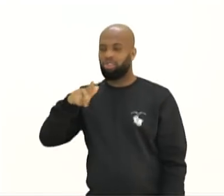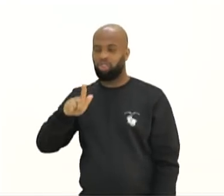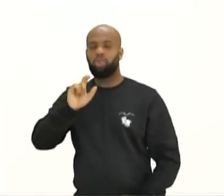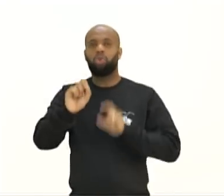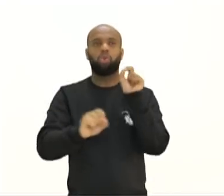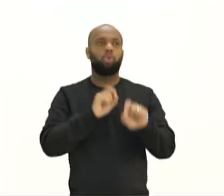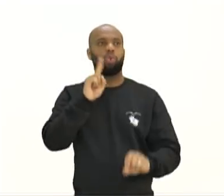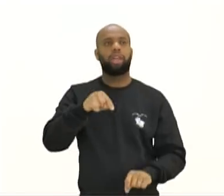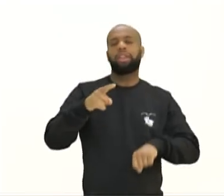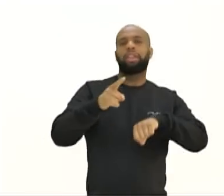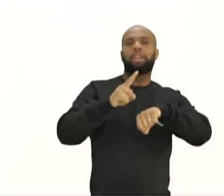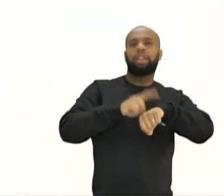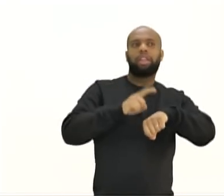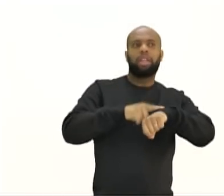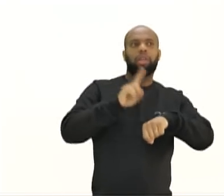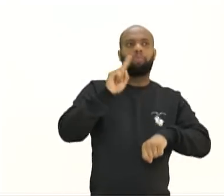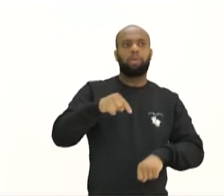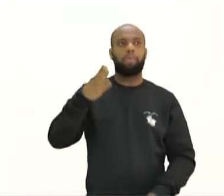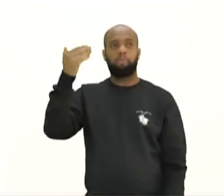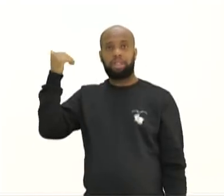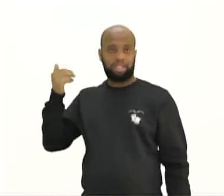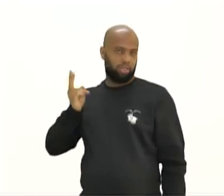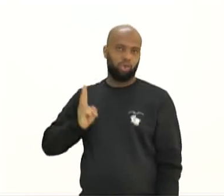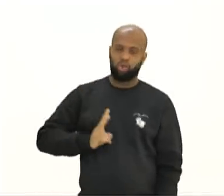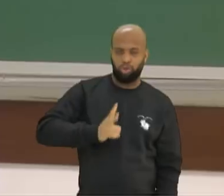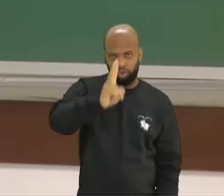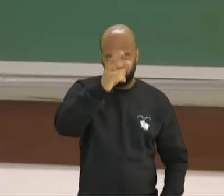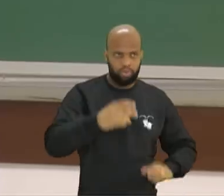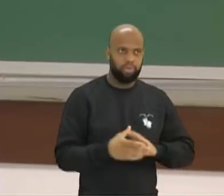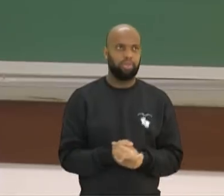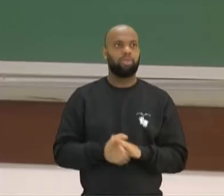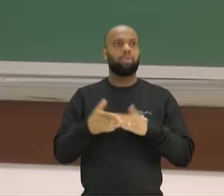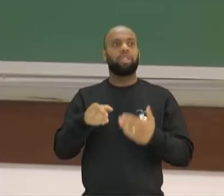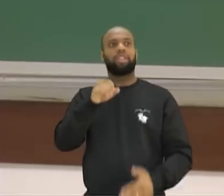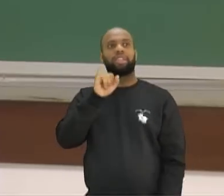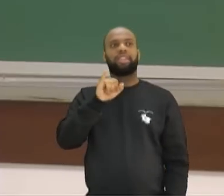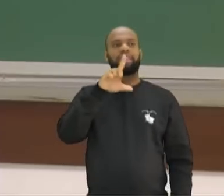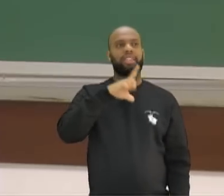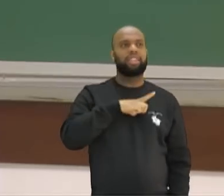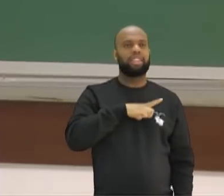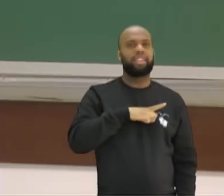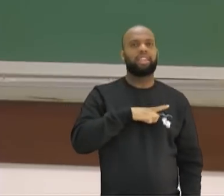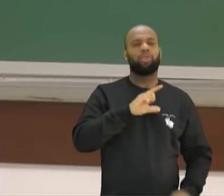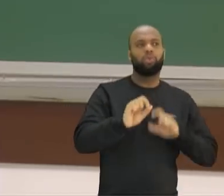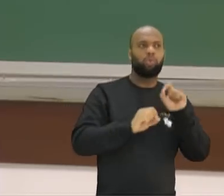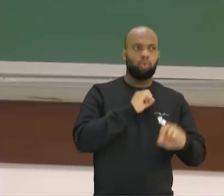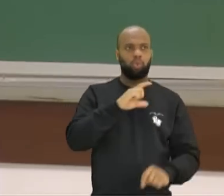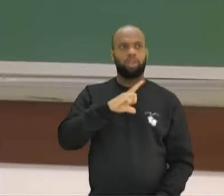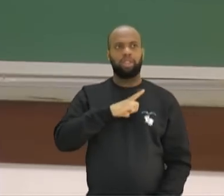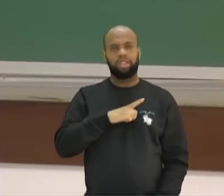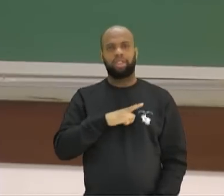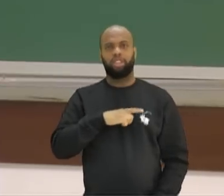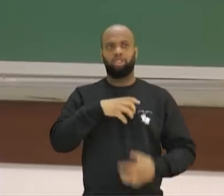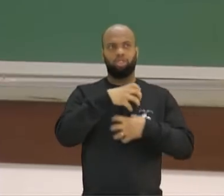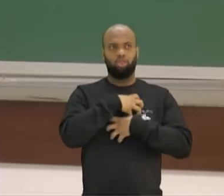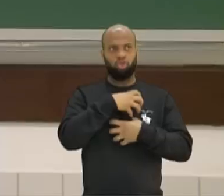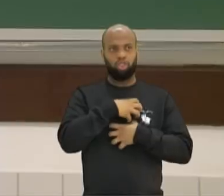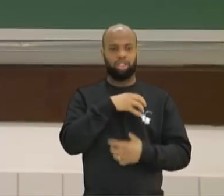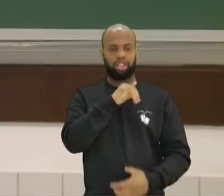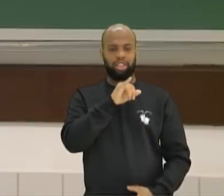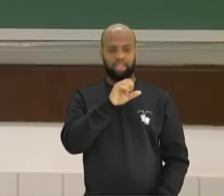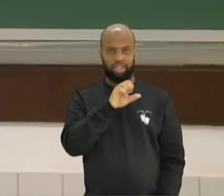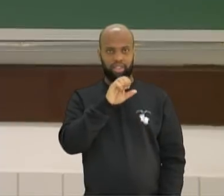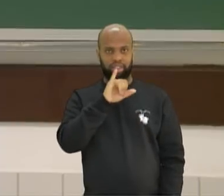é esse? Past continuous, certo? E se fosse is taken? Present continuous,